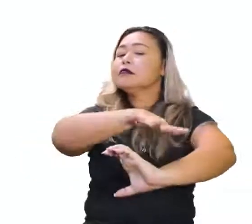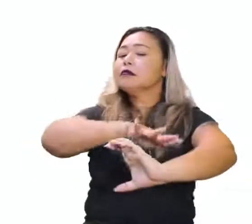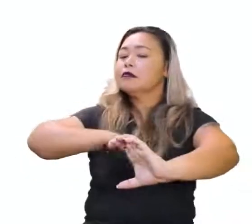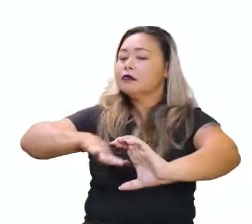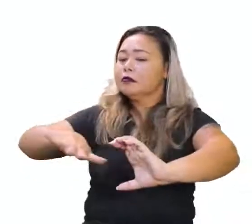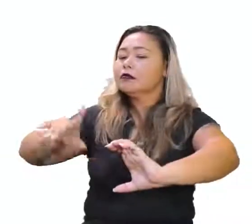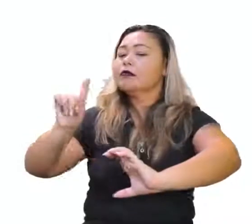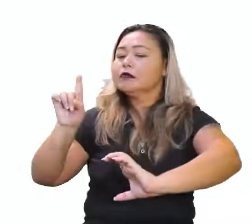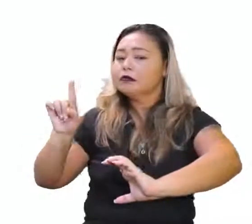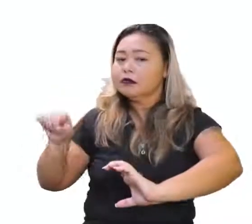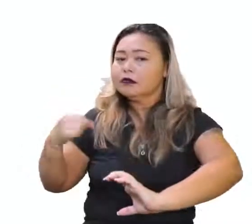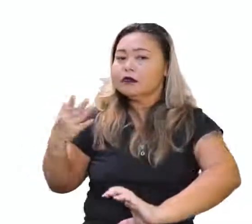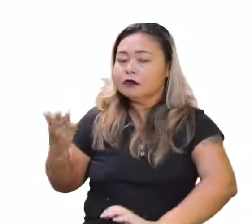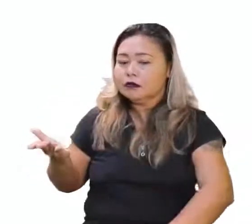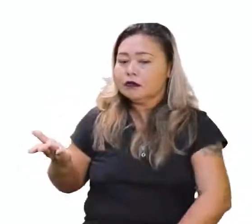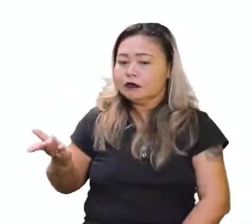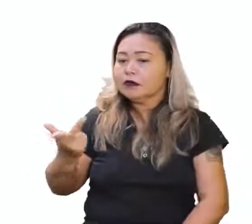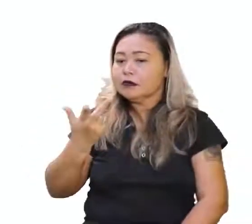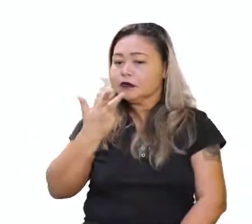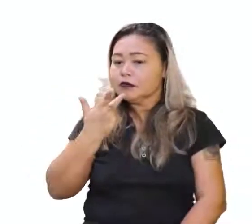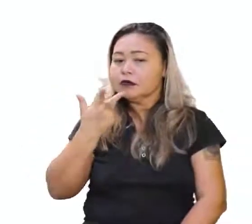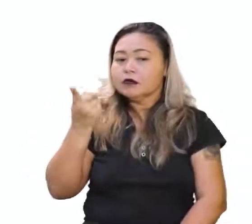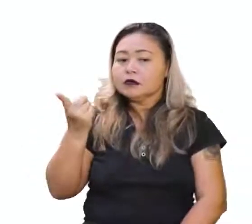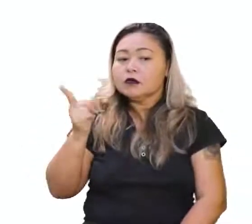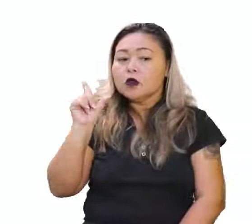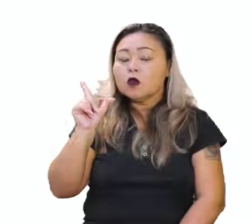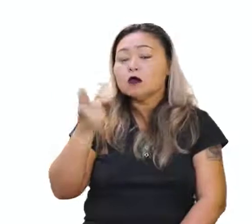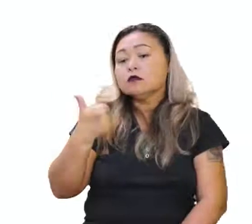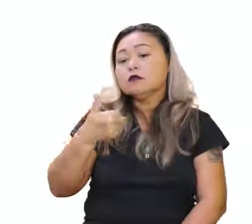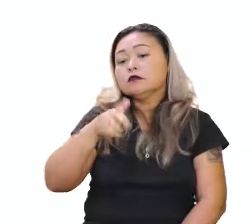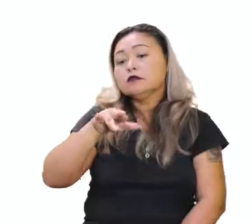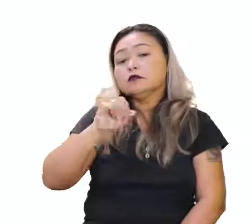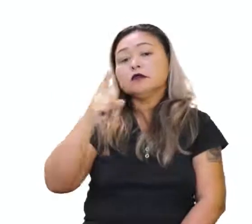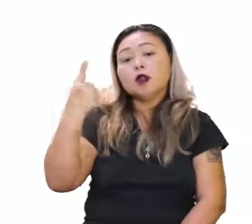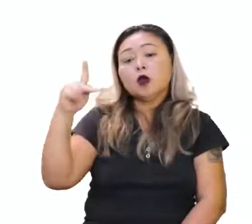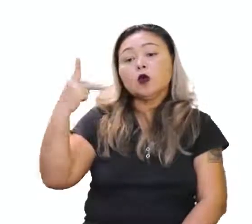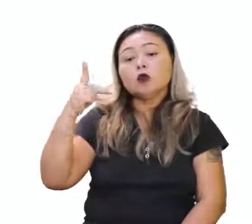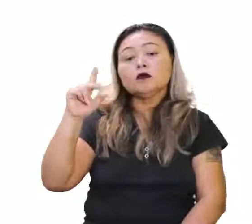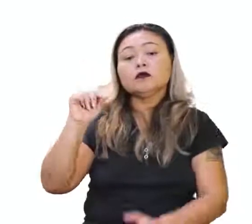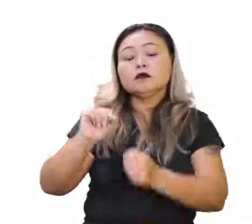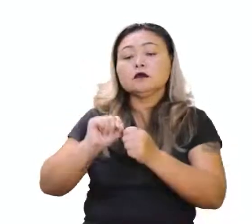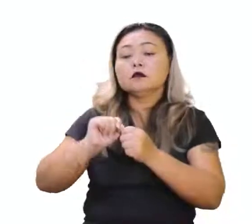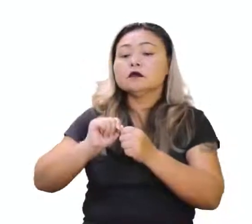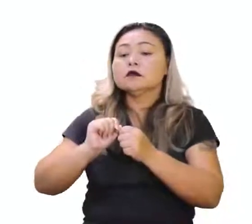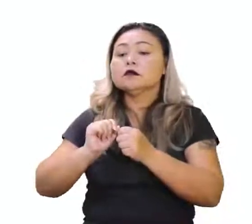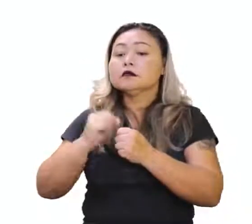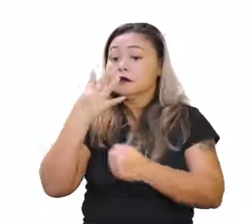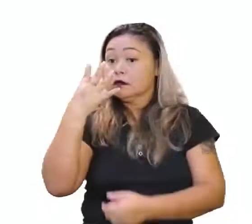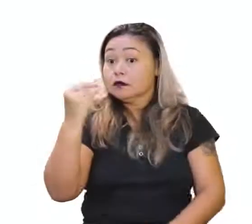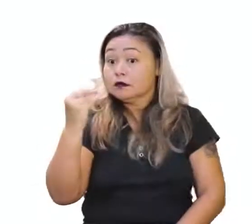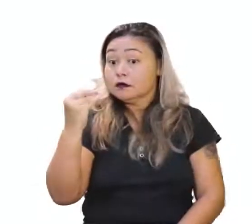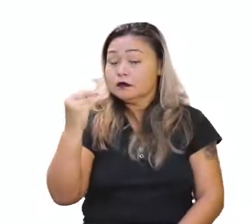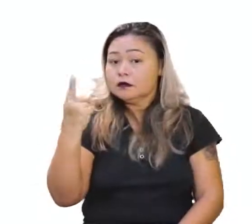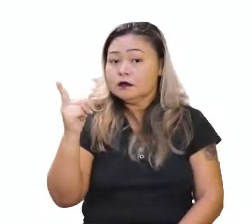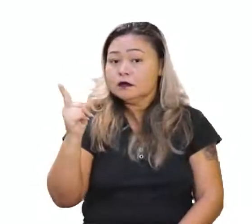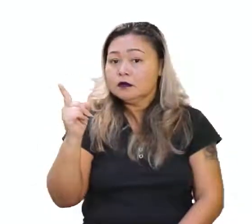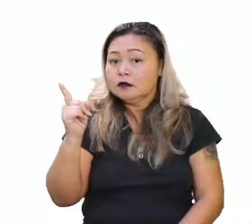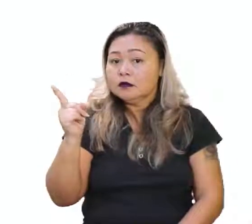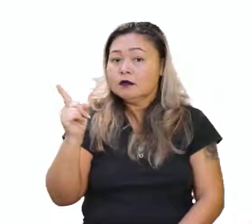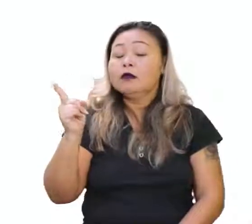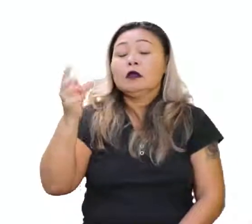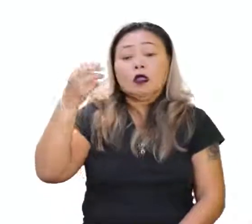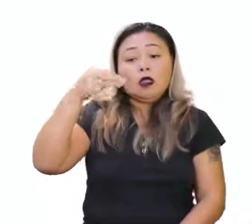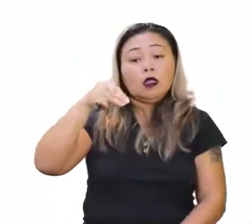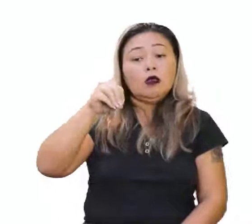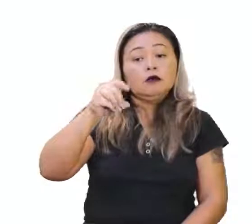propriedade, tá bom? Isso aqui, quando a gente fala criação mínima, eu coloquei essa foto, porque sempre que eu não vai fazer uma criação mínima, essa